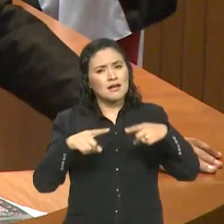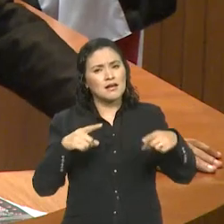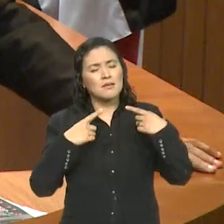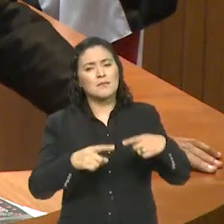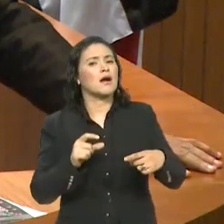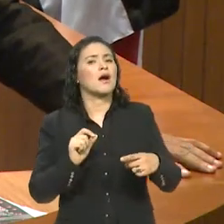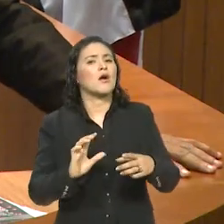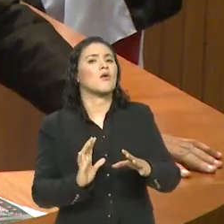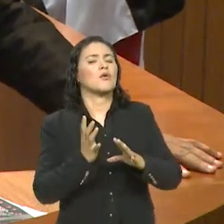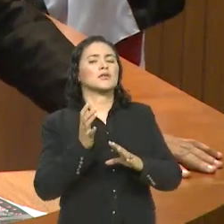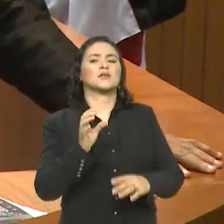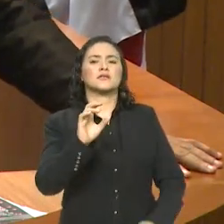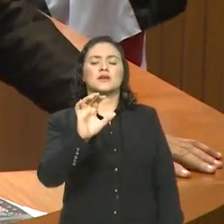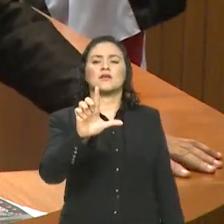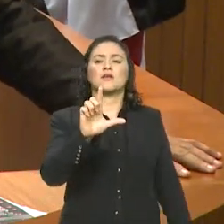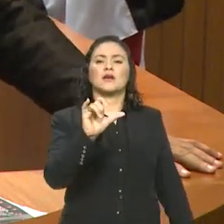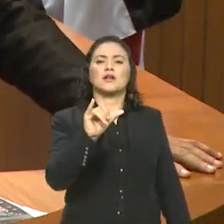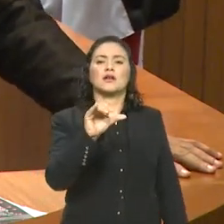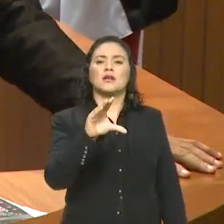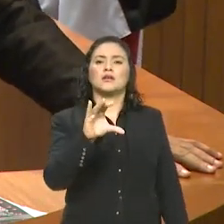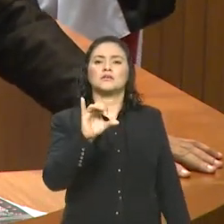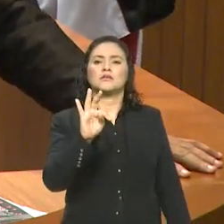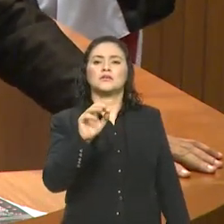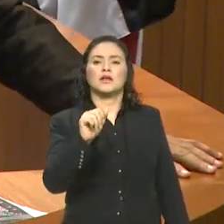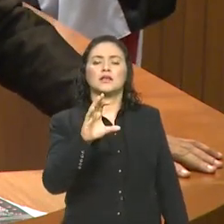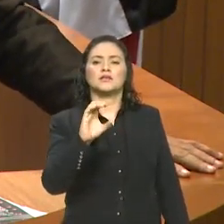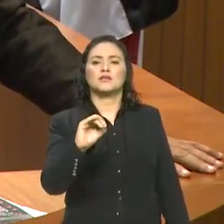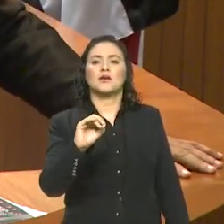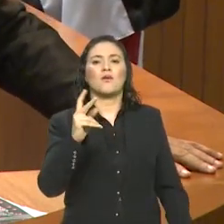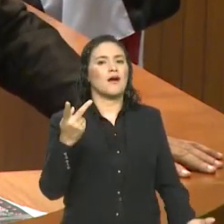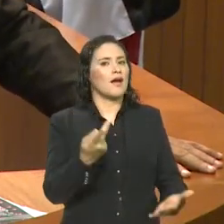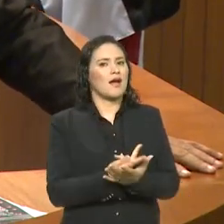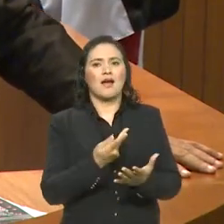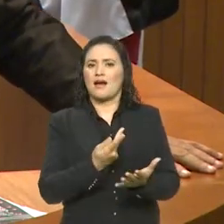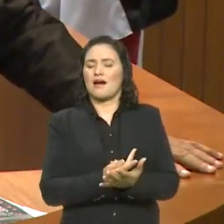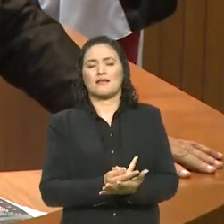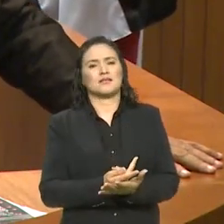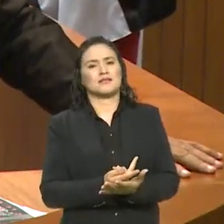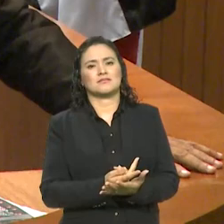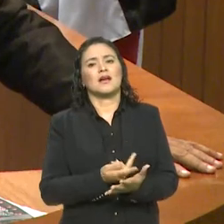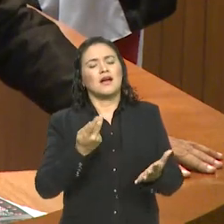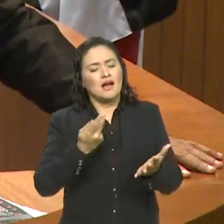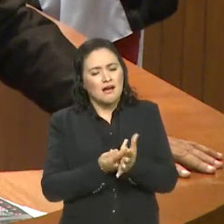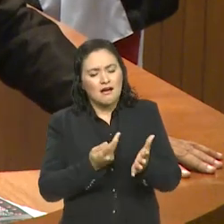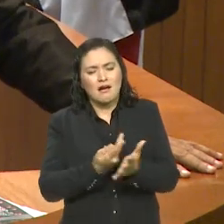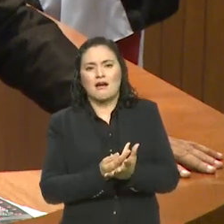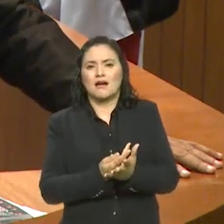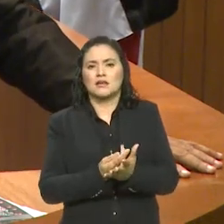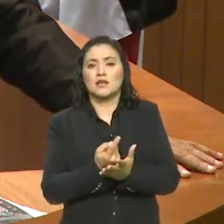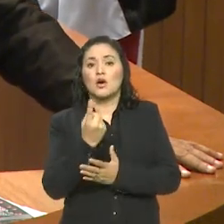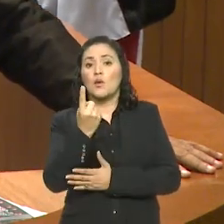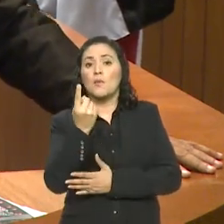Uma licitação dos ferrobotes, uma licitação fraudulenta de